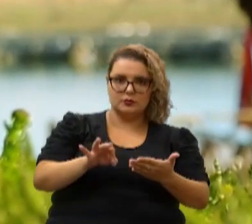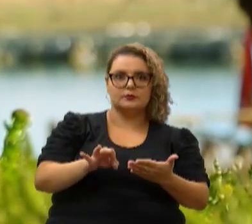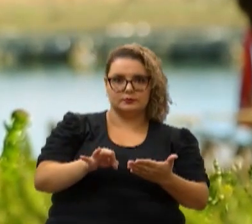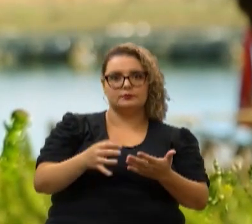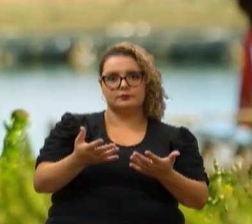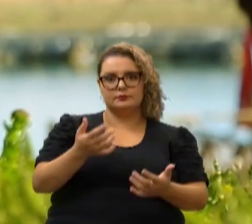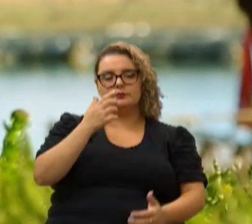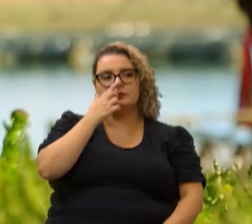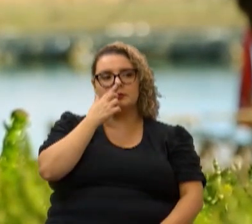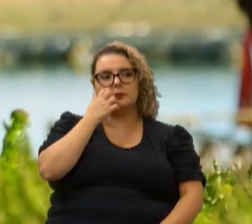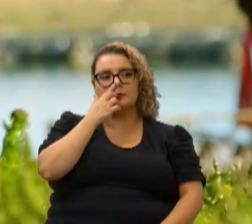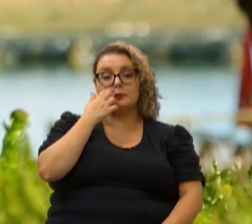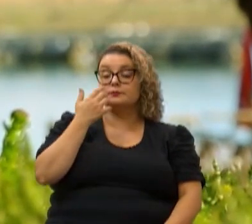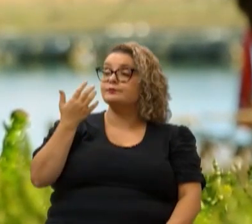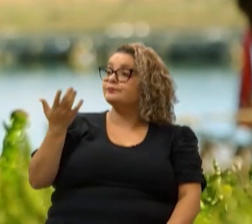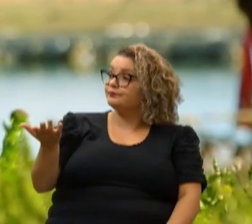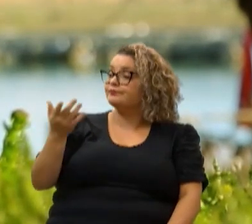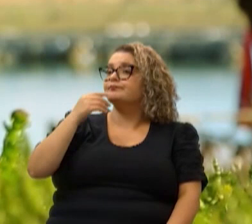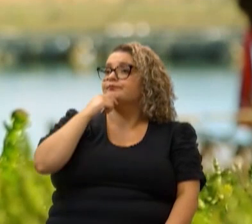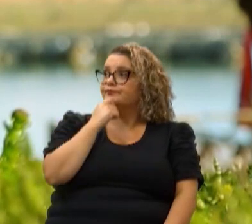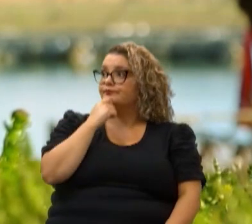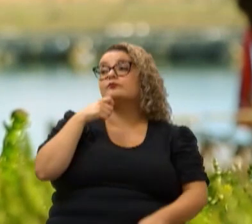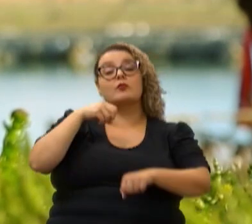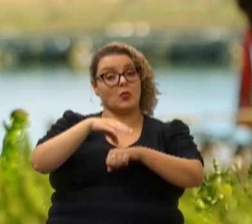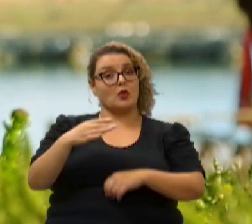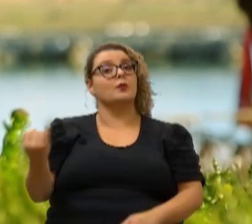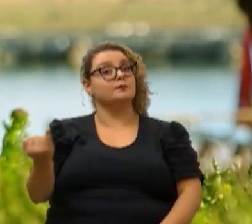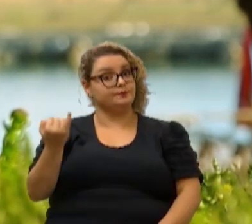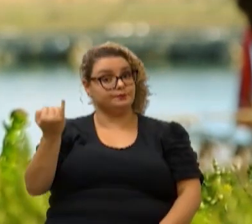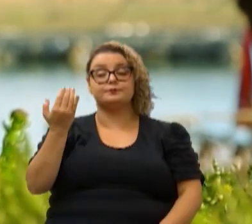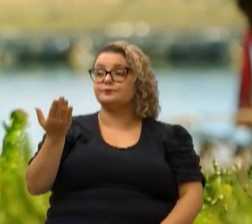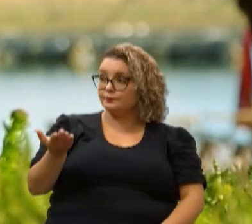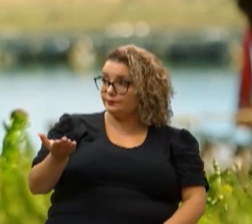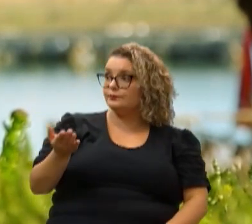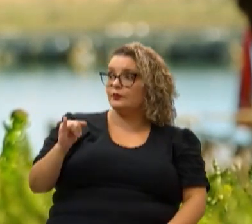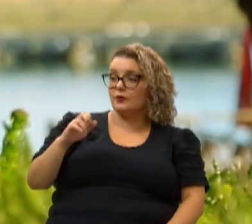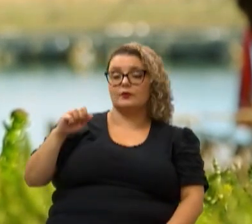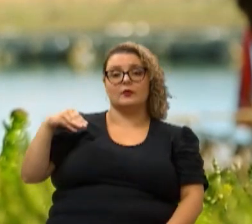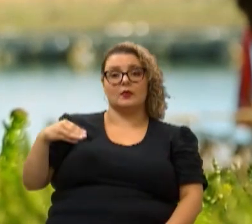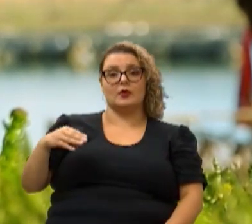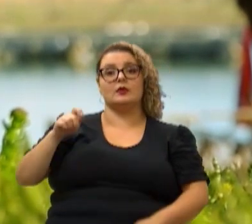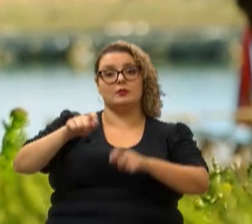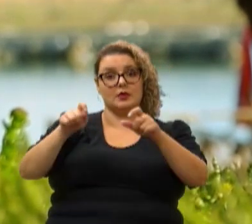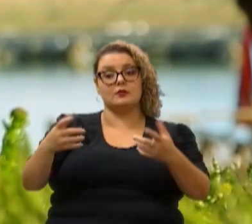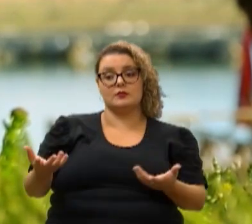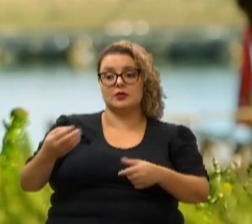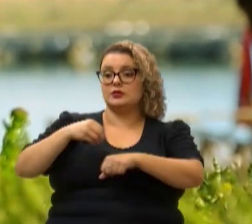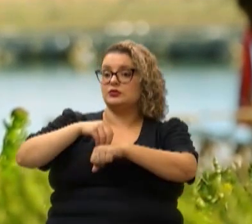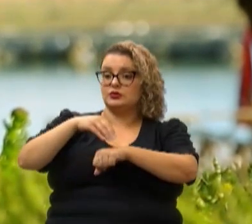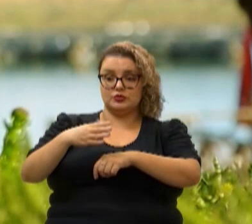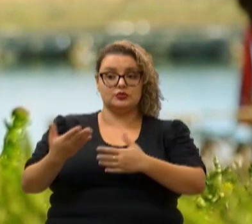muito maior. Pois dicas extremamente importantes aqui do Ian, né, pessoal?